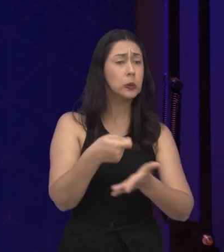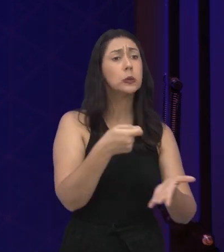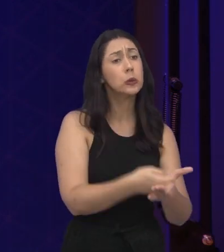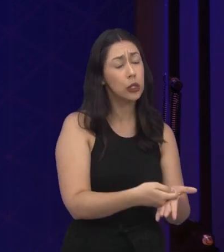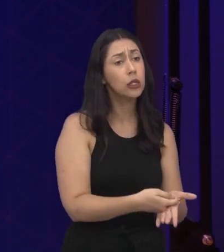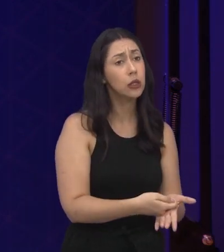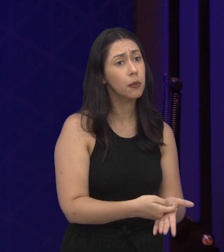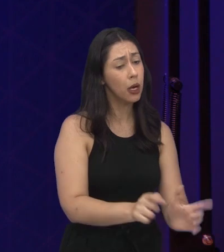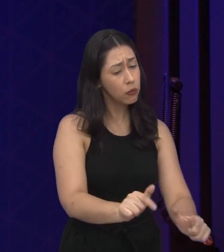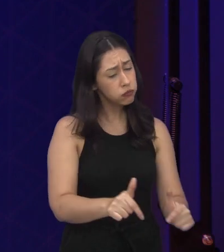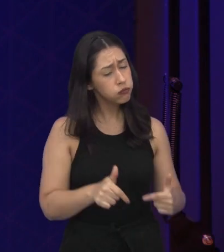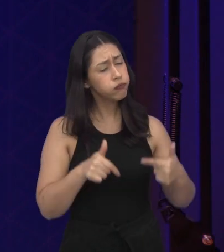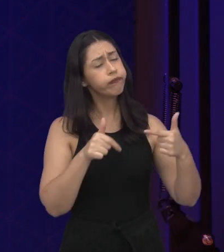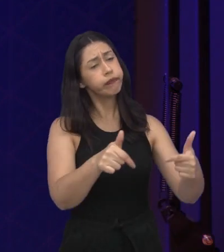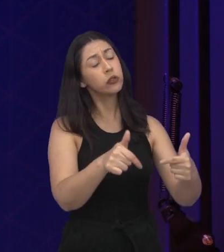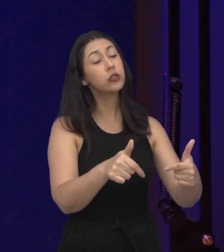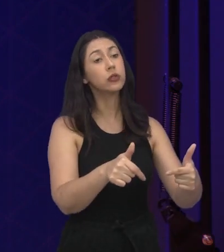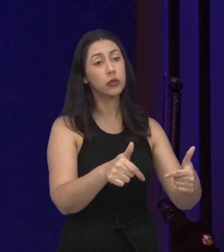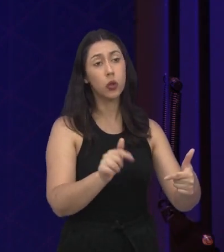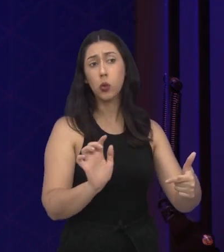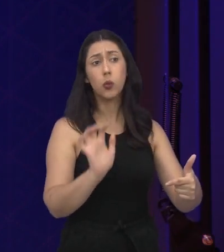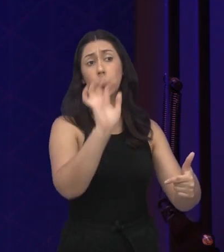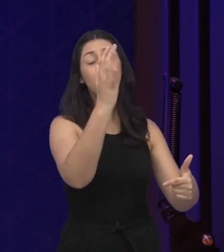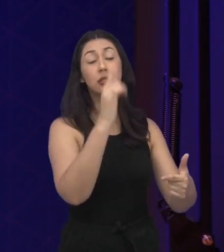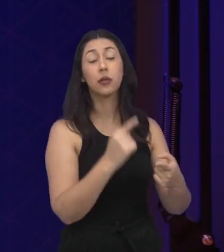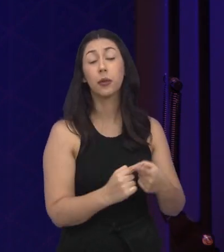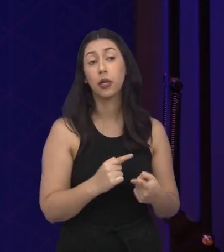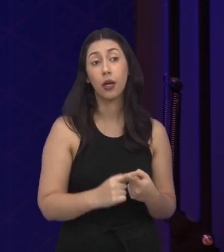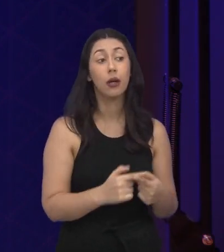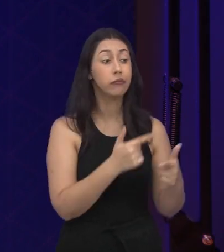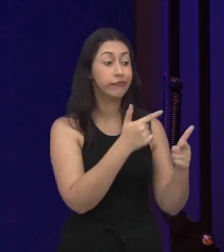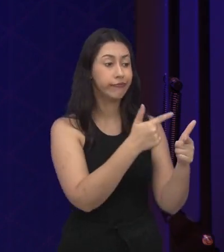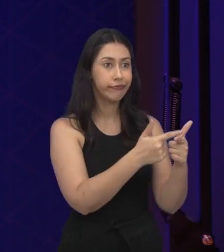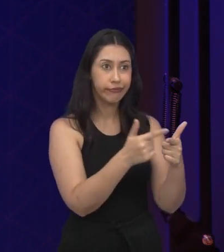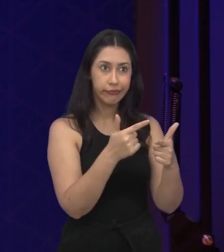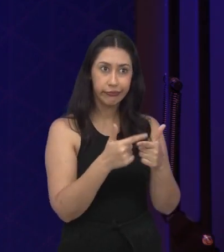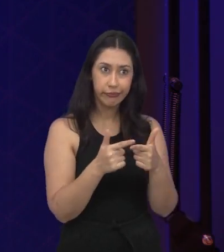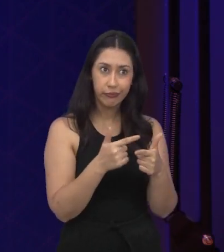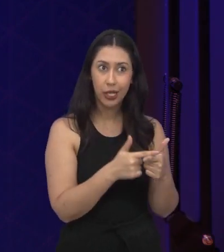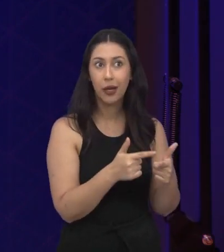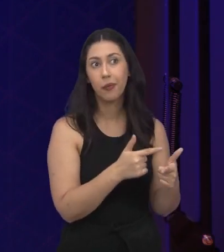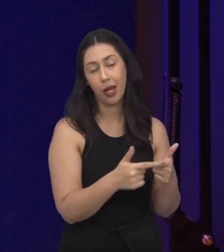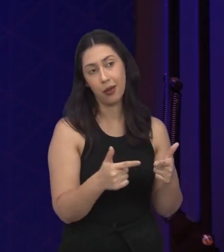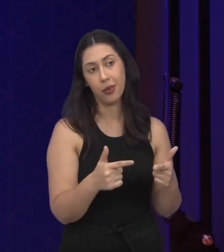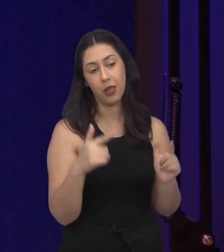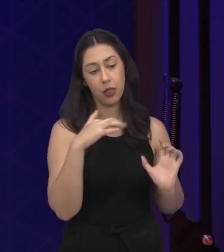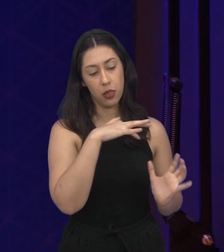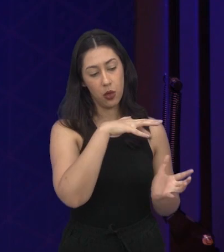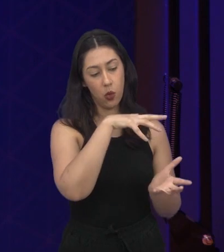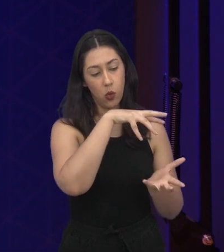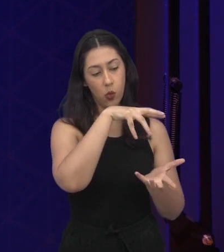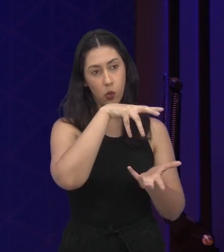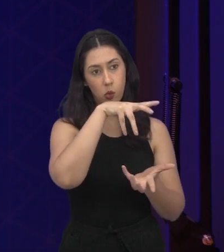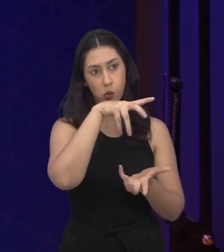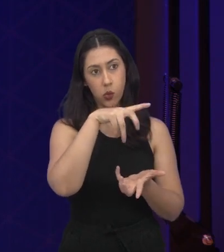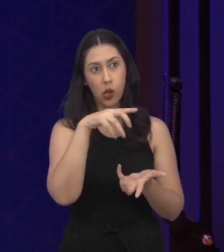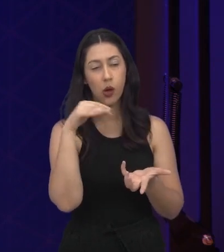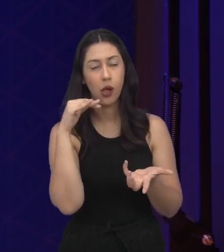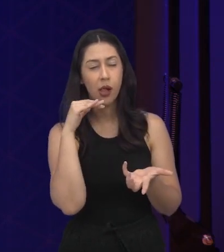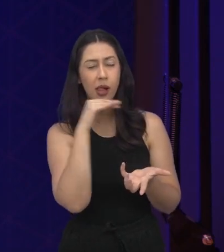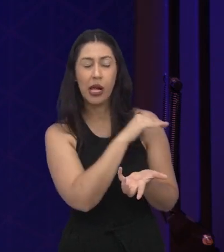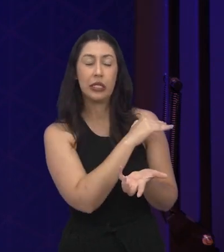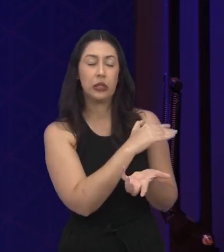que grandes ações sejam tomadas, né? Porque o grande problema do aquecimento e agora